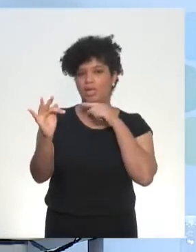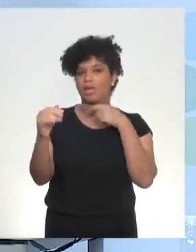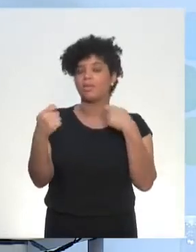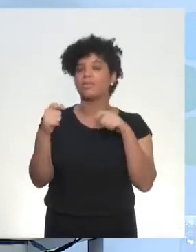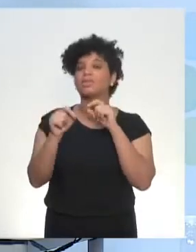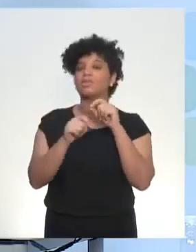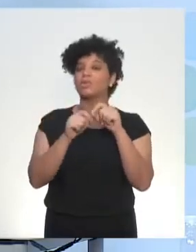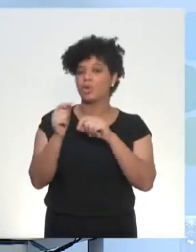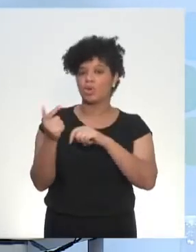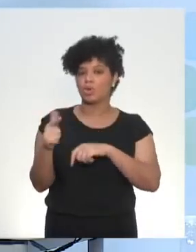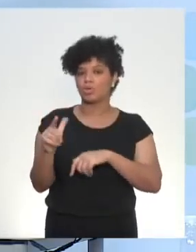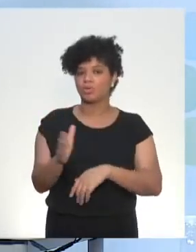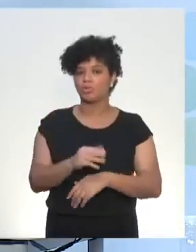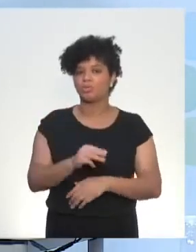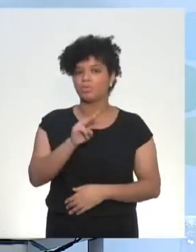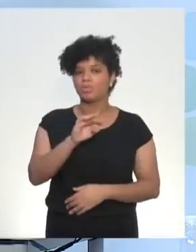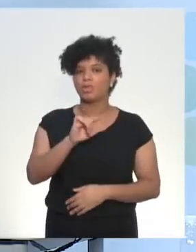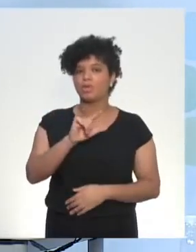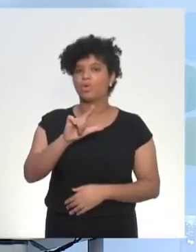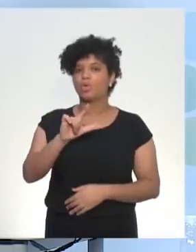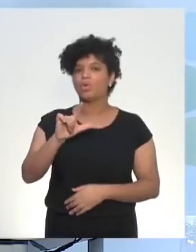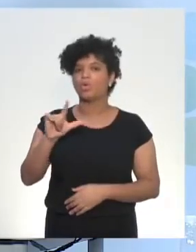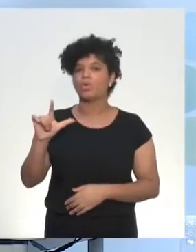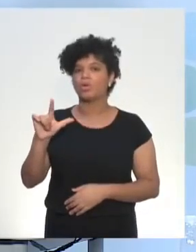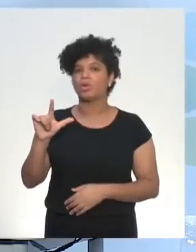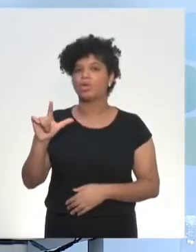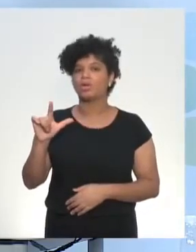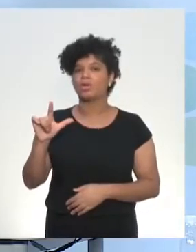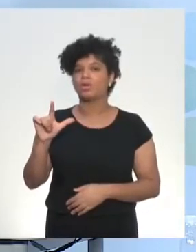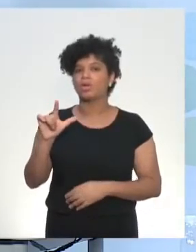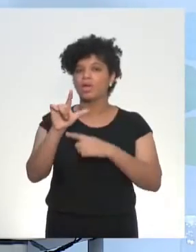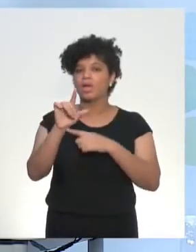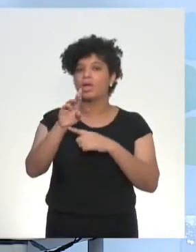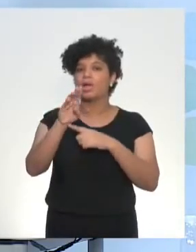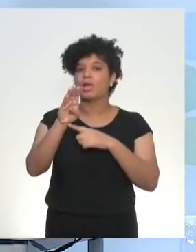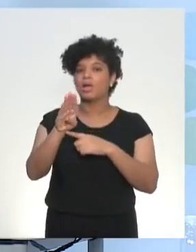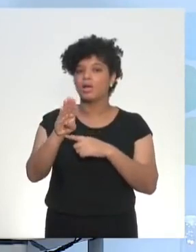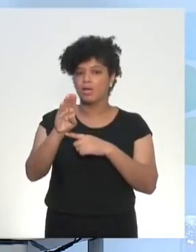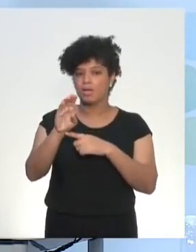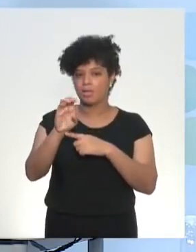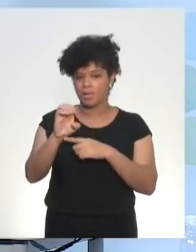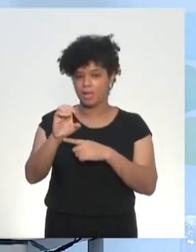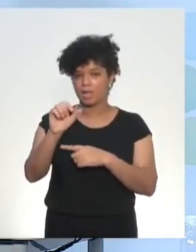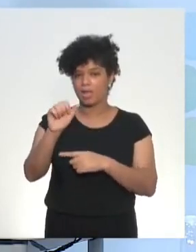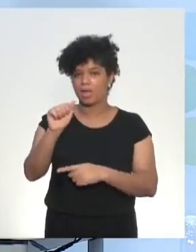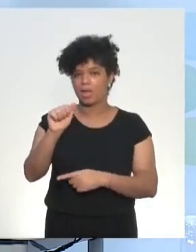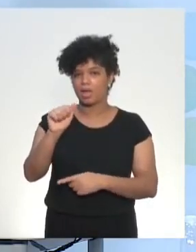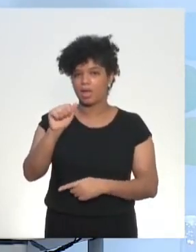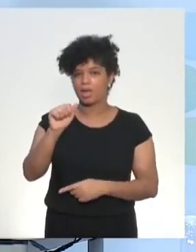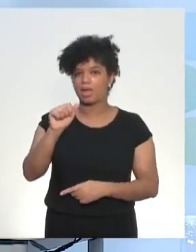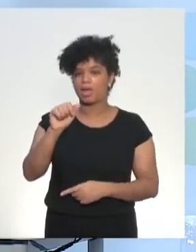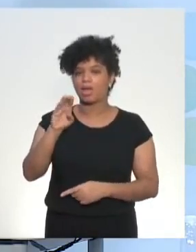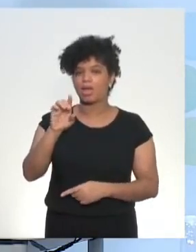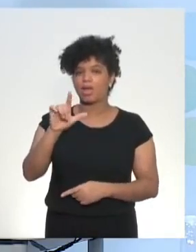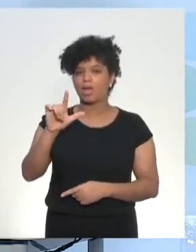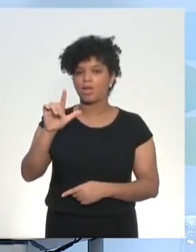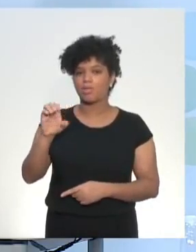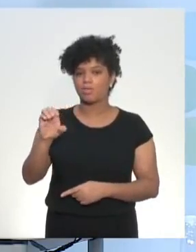vai falar will be able